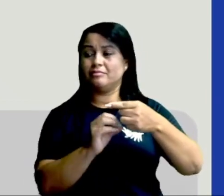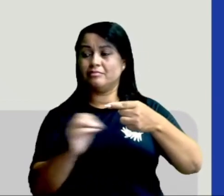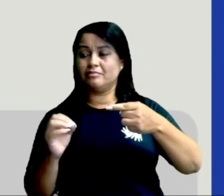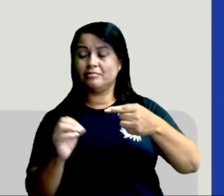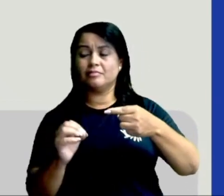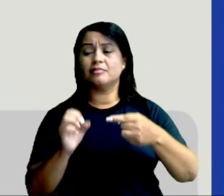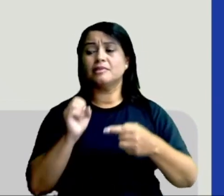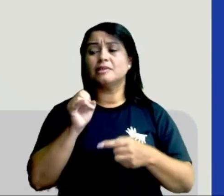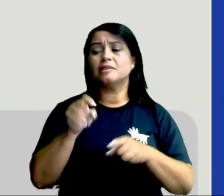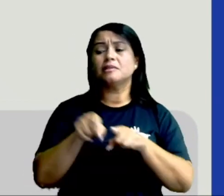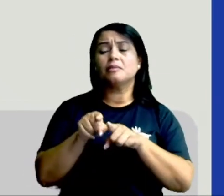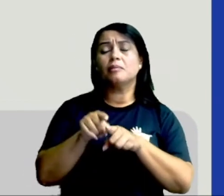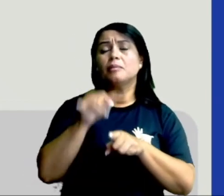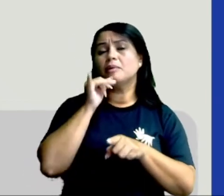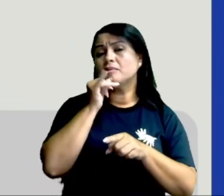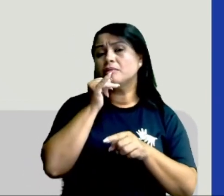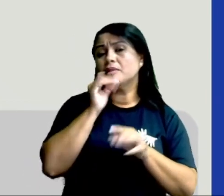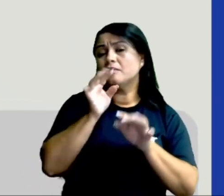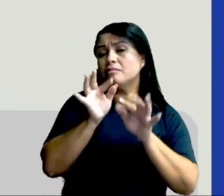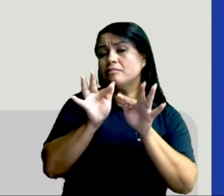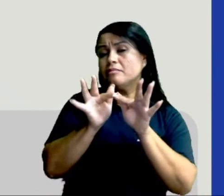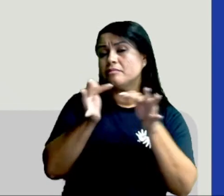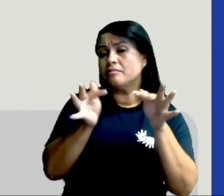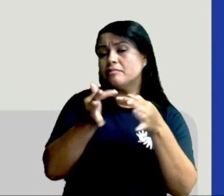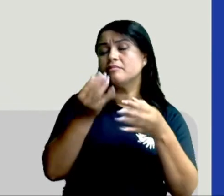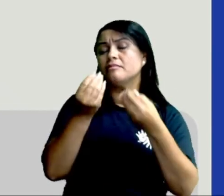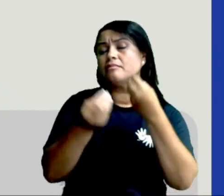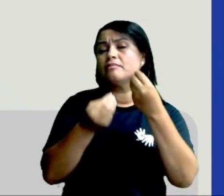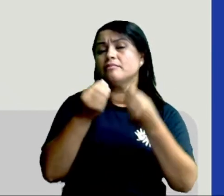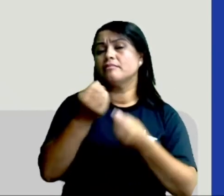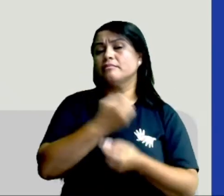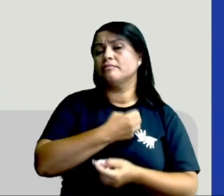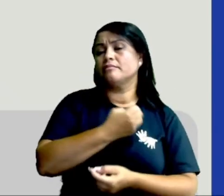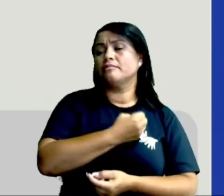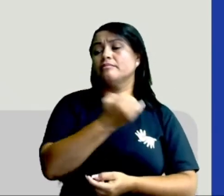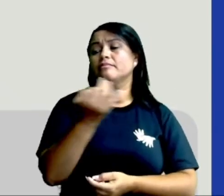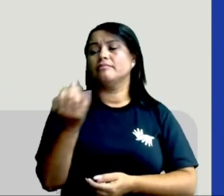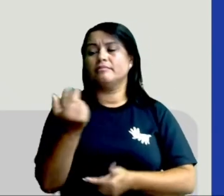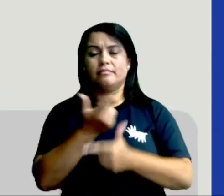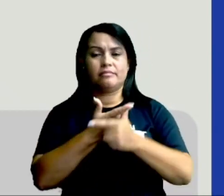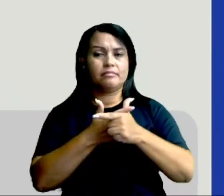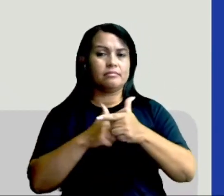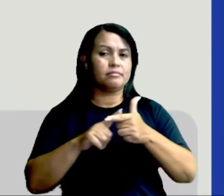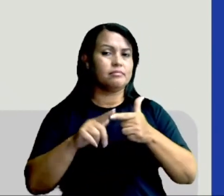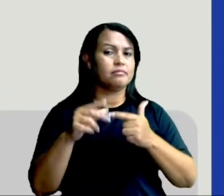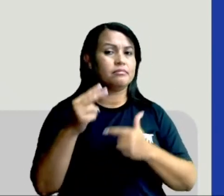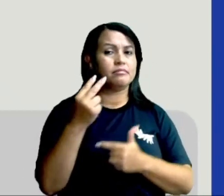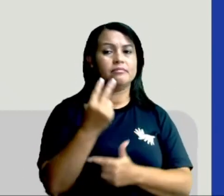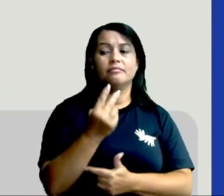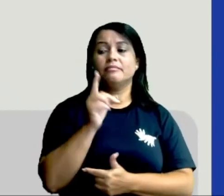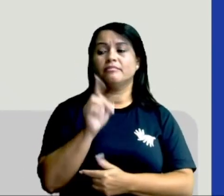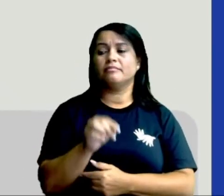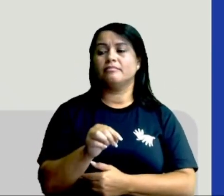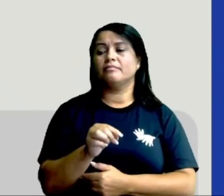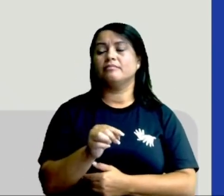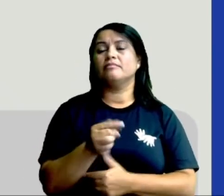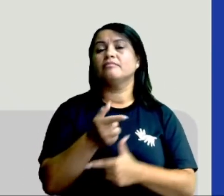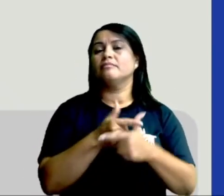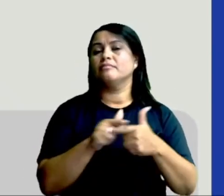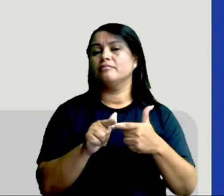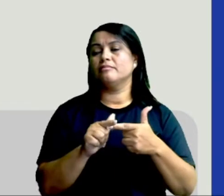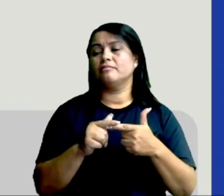Daí, se a gente quiser simplificar mais esse número, dividimos por 2, que é o divisor de